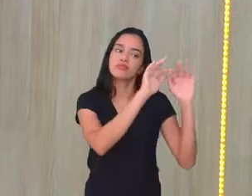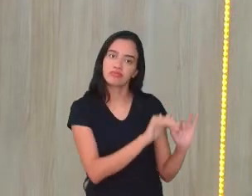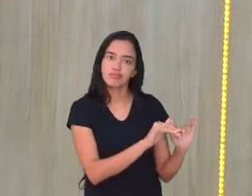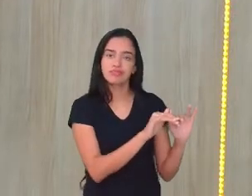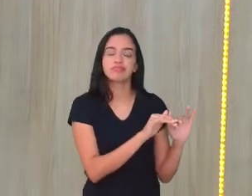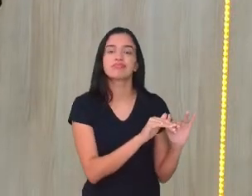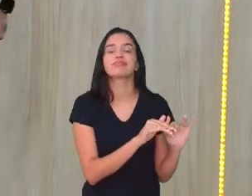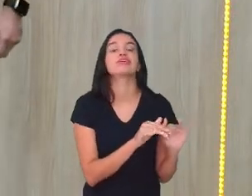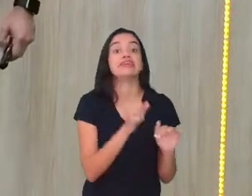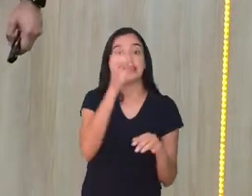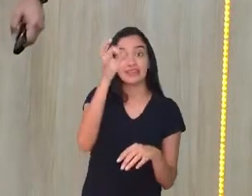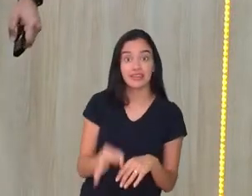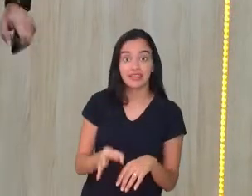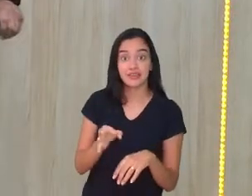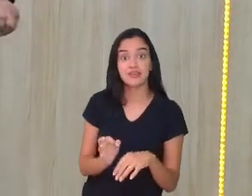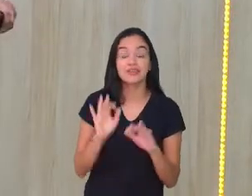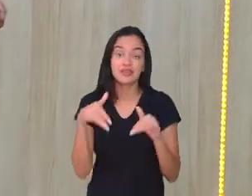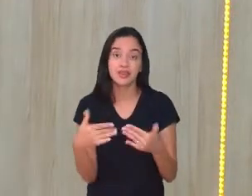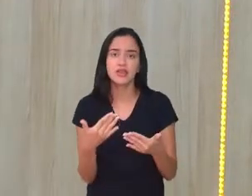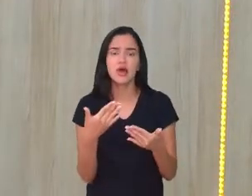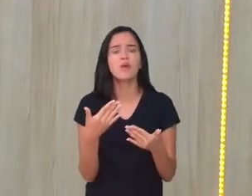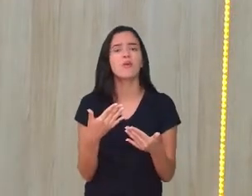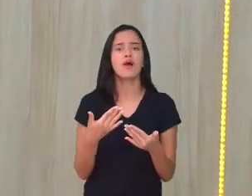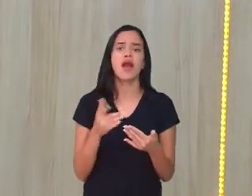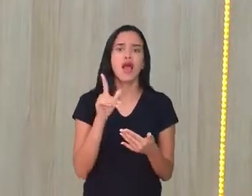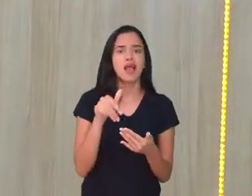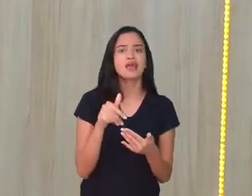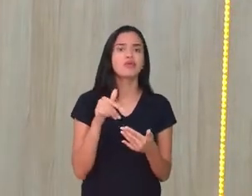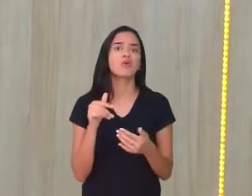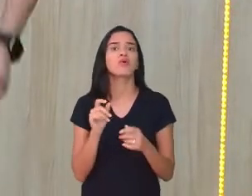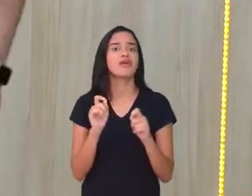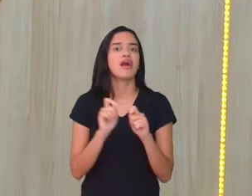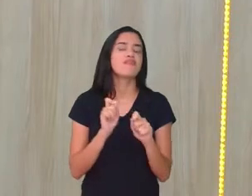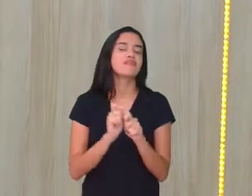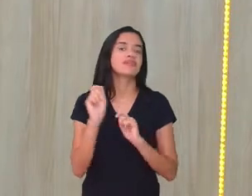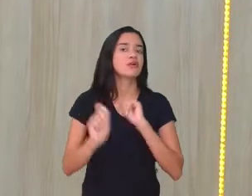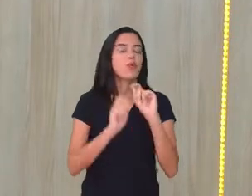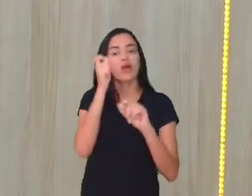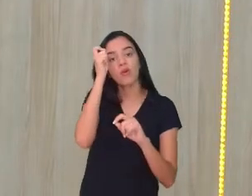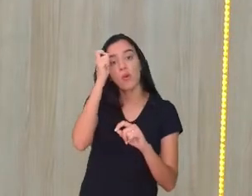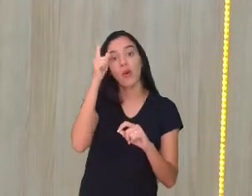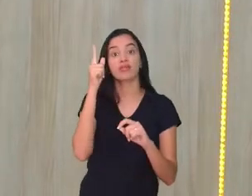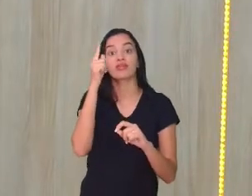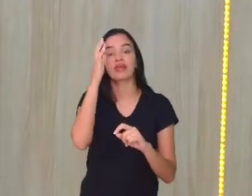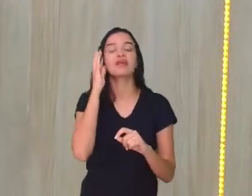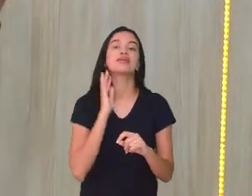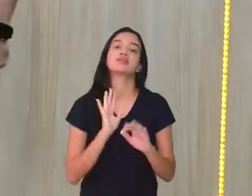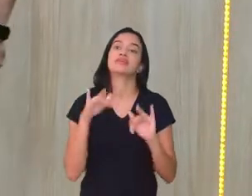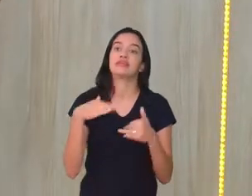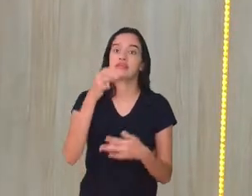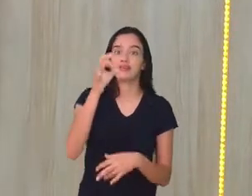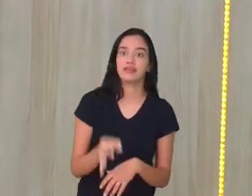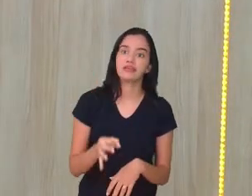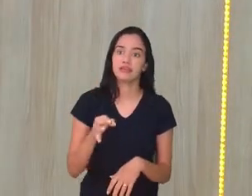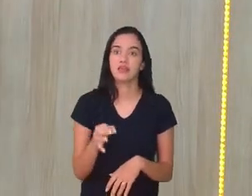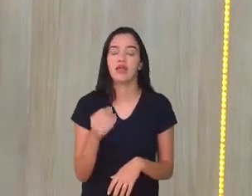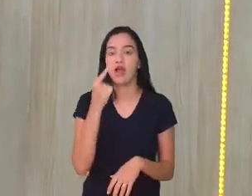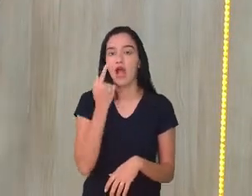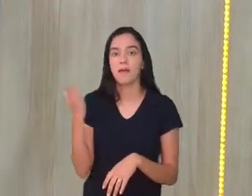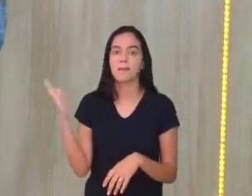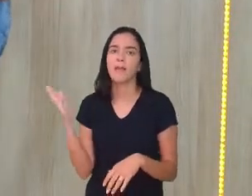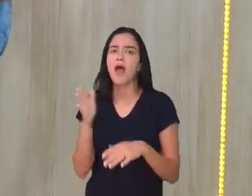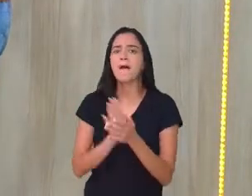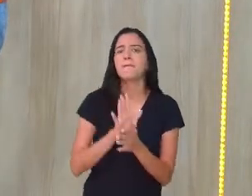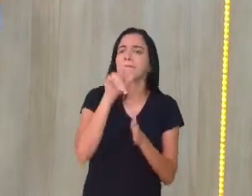sua fruta preferida, certo? Então acompanhe o seguinte, o que é que a gente vai fazer aí com a ideia dessas frutas, tá bom? Foi feita